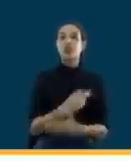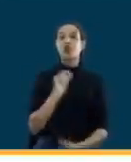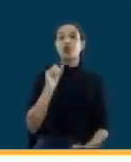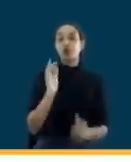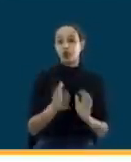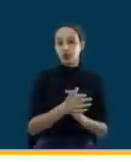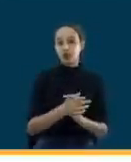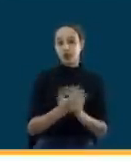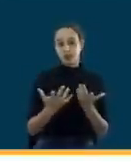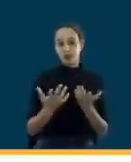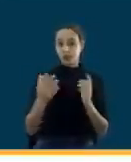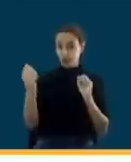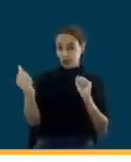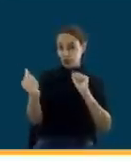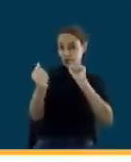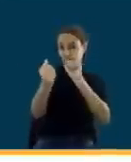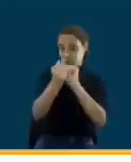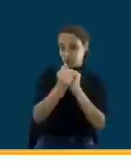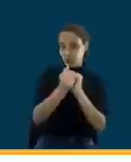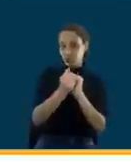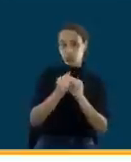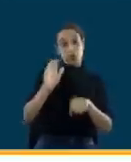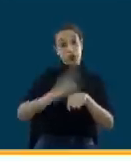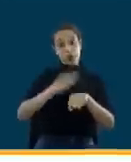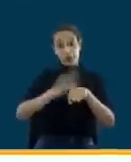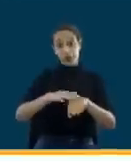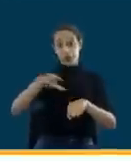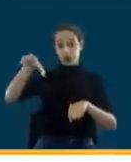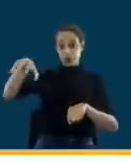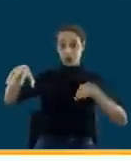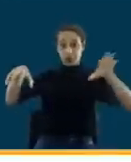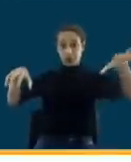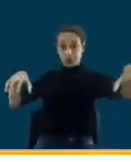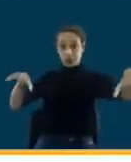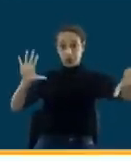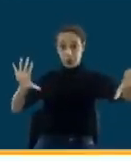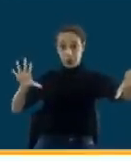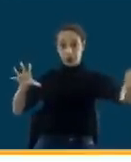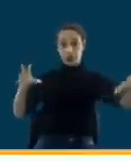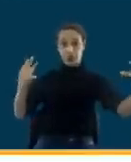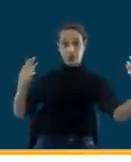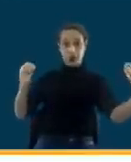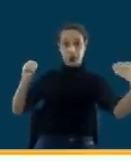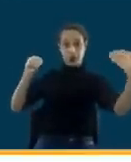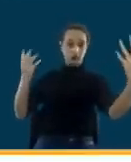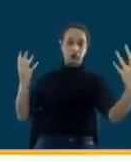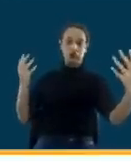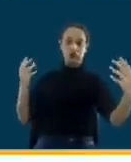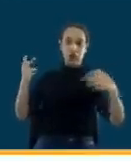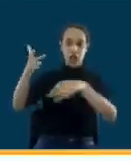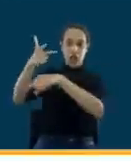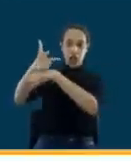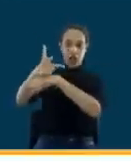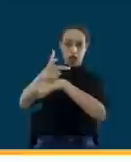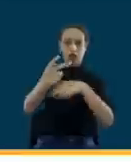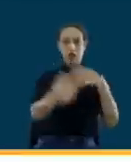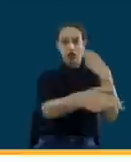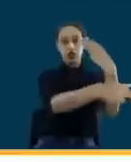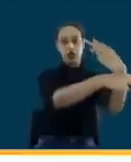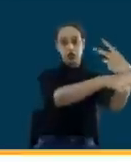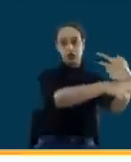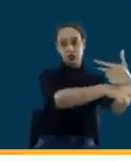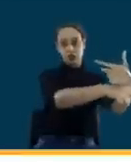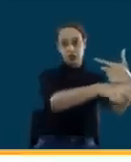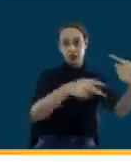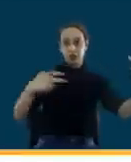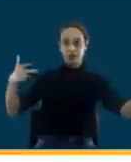canto, e nós estamos juntos e vamos nos remetendo aos nossos afetos também, né? Hoje é